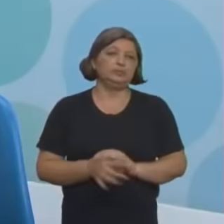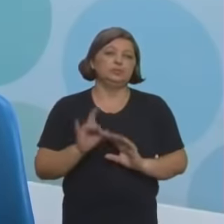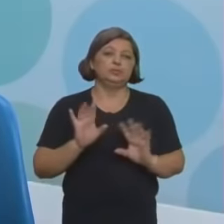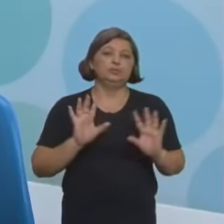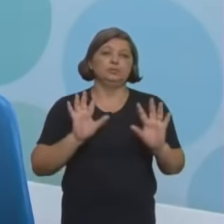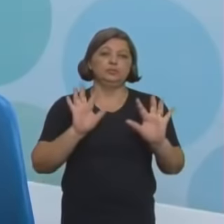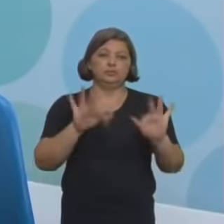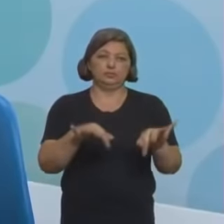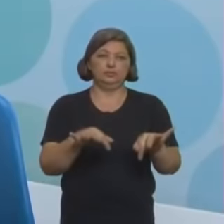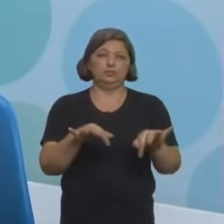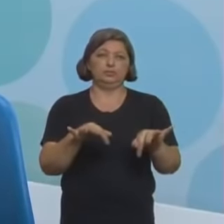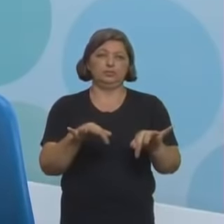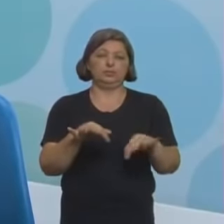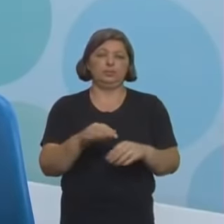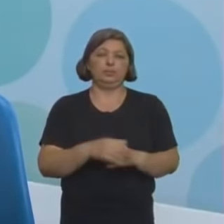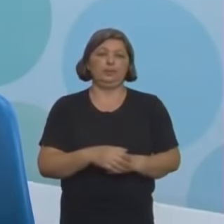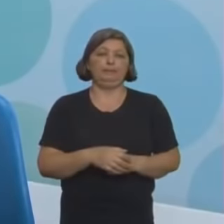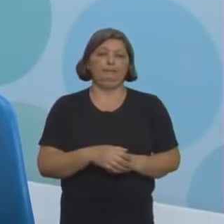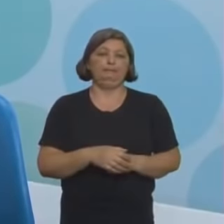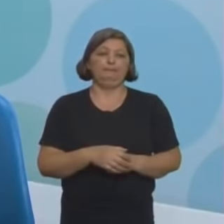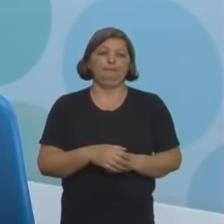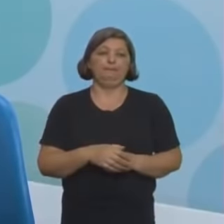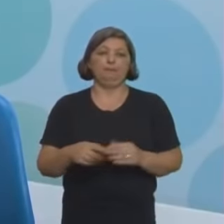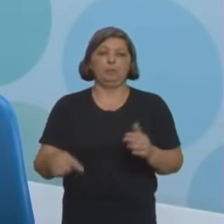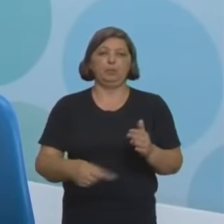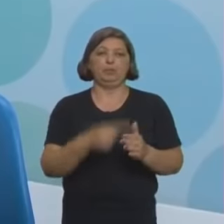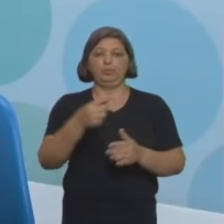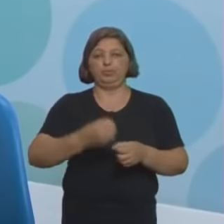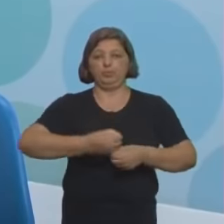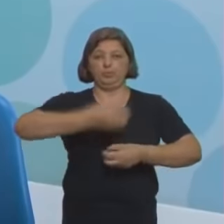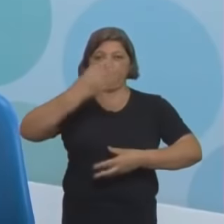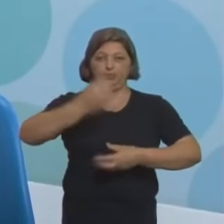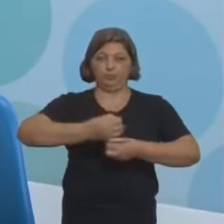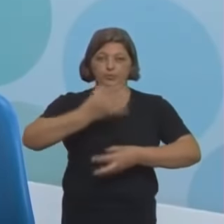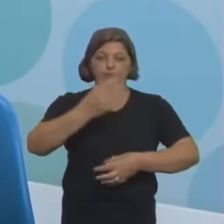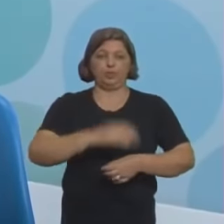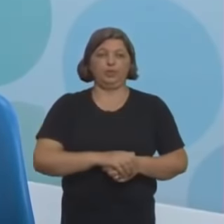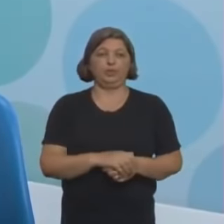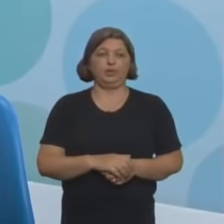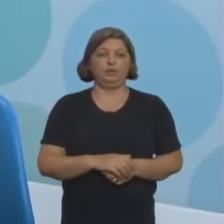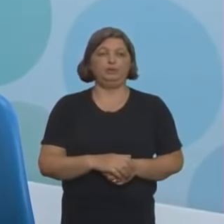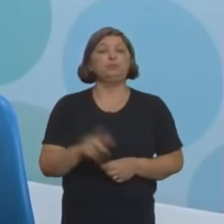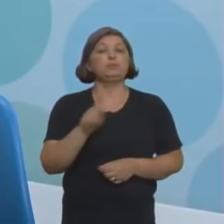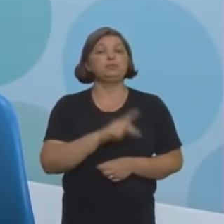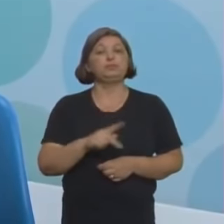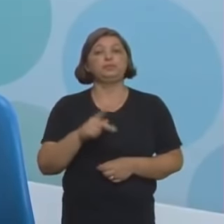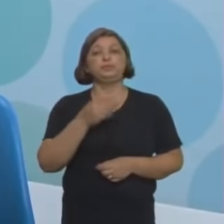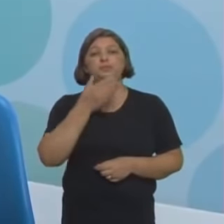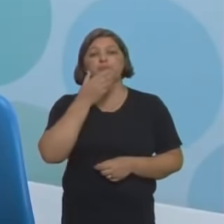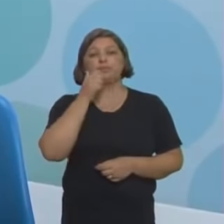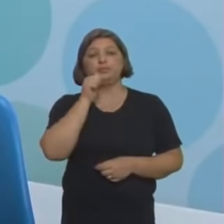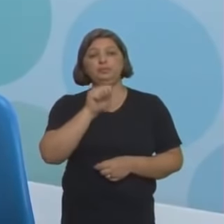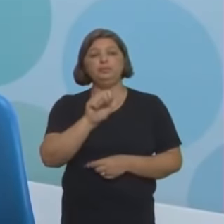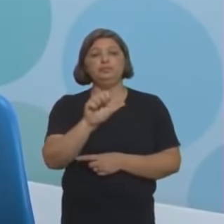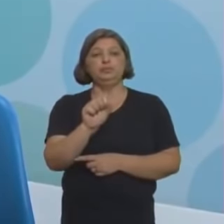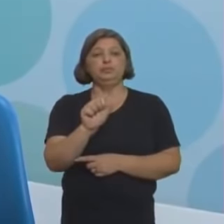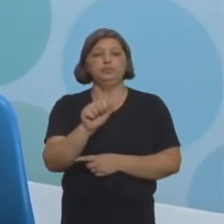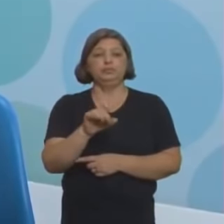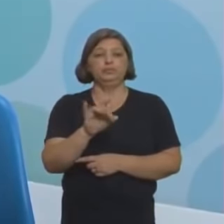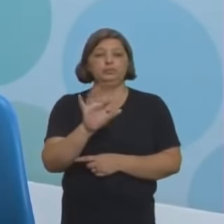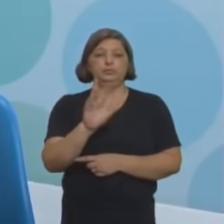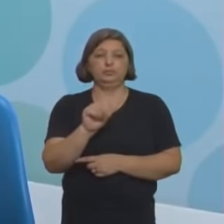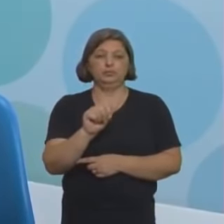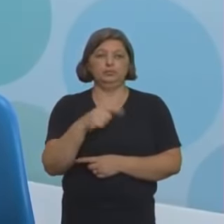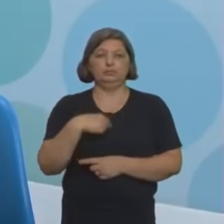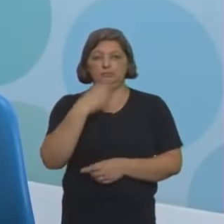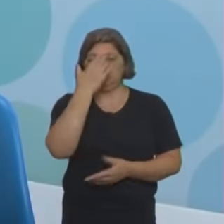aqui nosso primeiro chat, a professora Sandra. Acredito